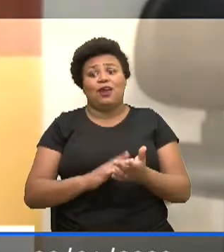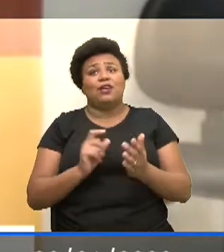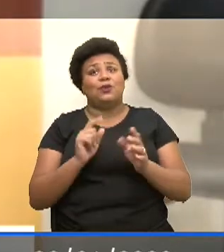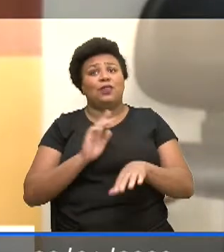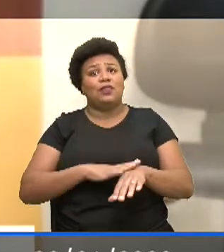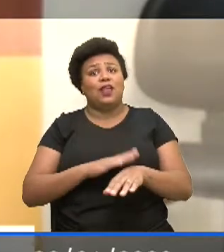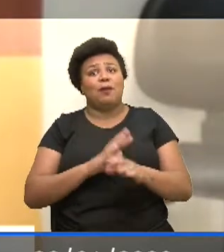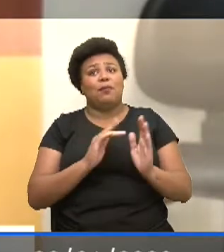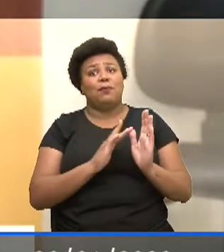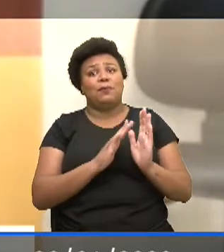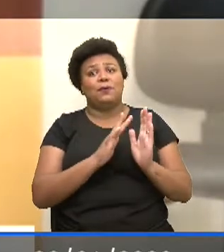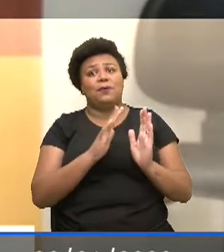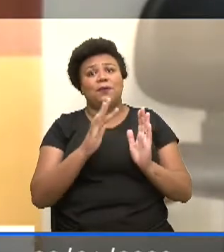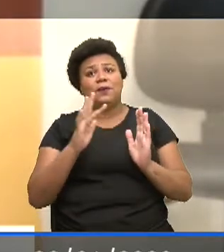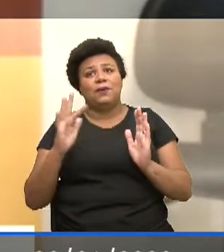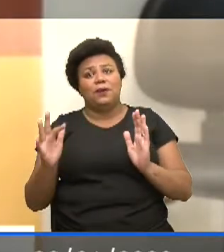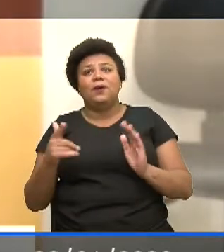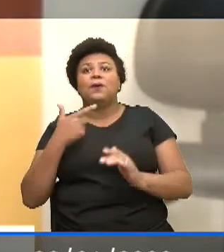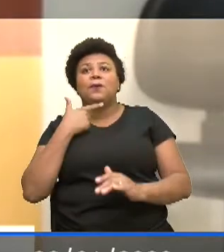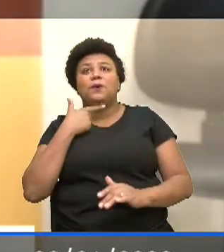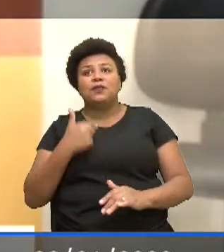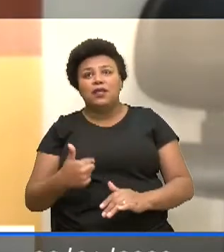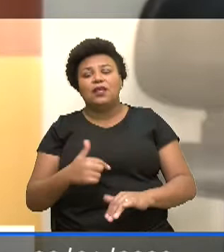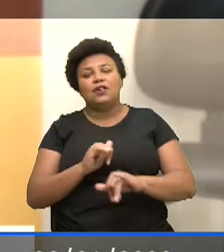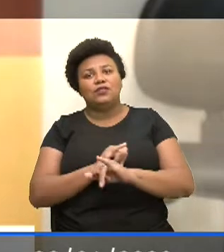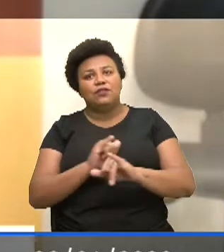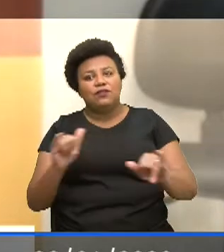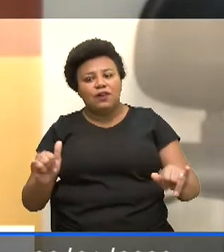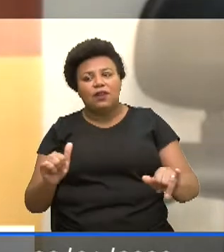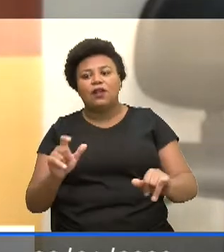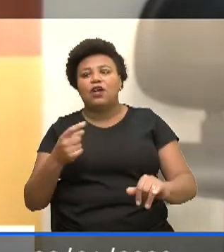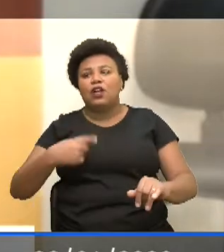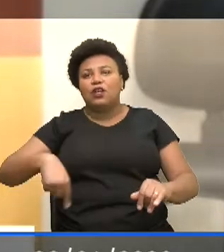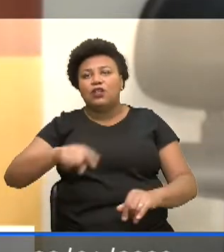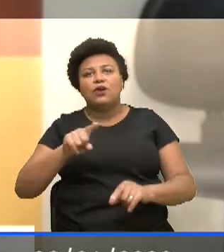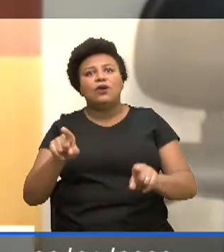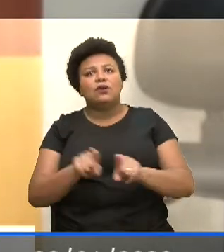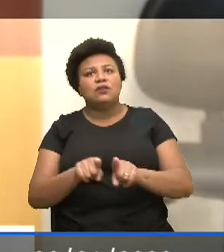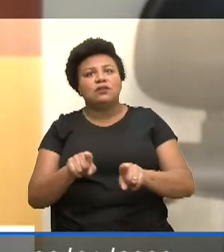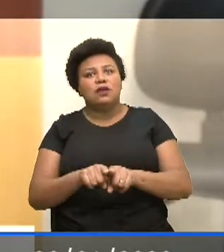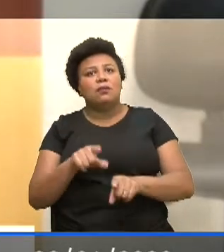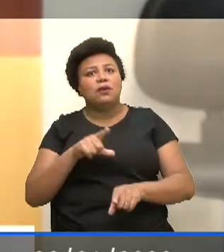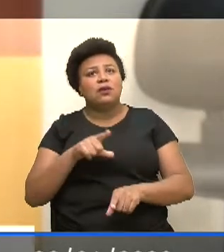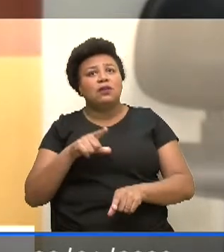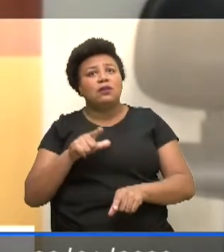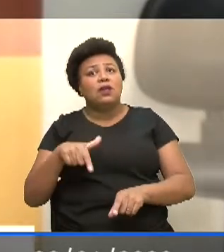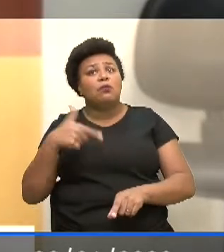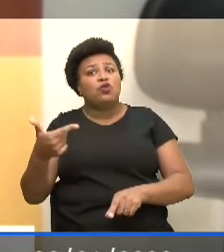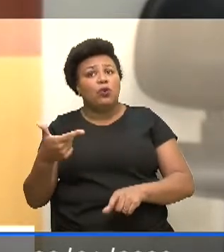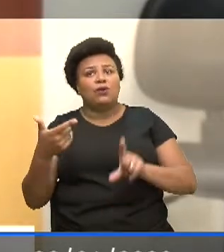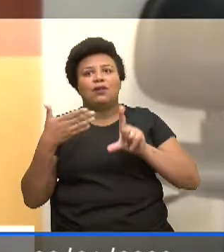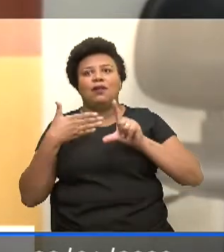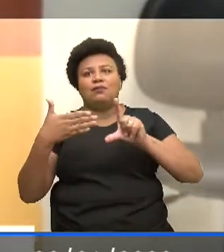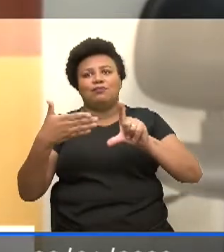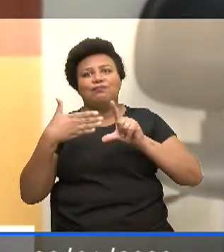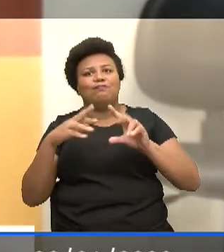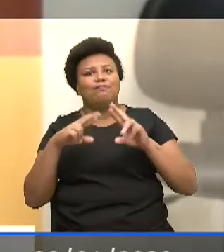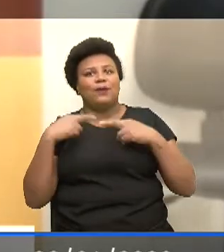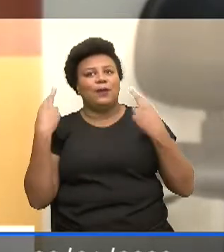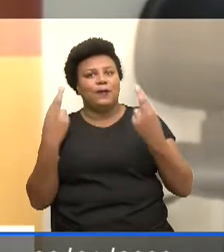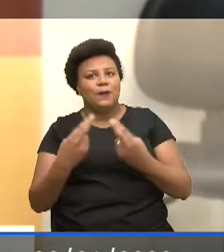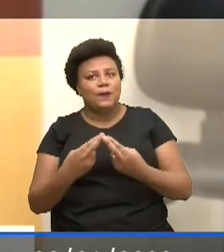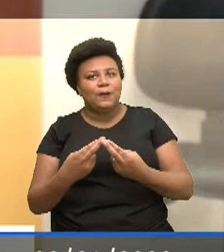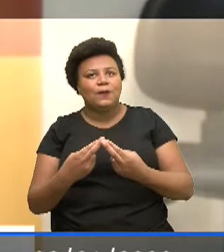eu gostaria de antemão de dizer que nós também temos uma outra tele na reunião